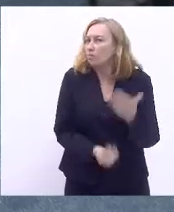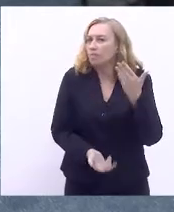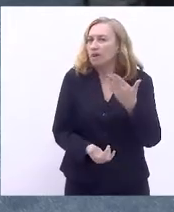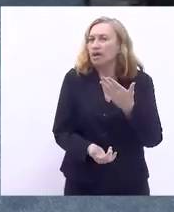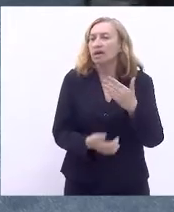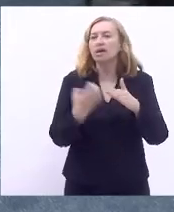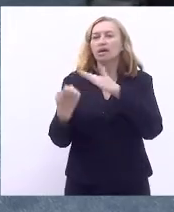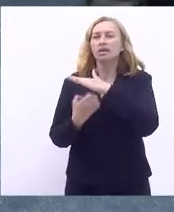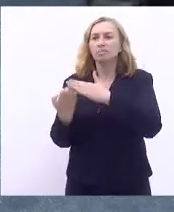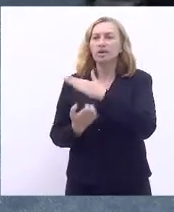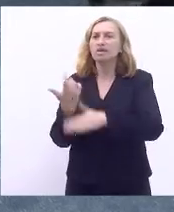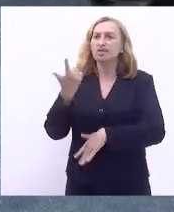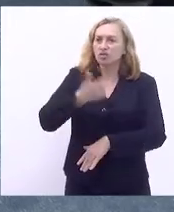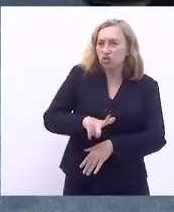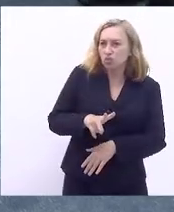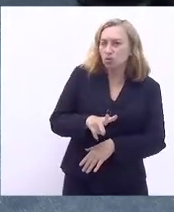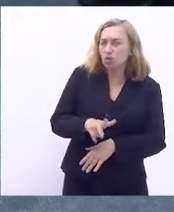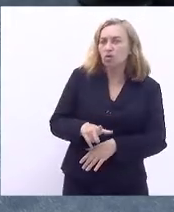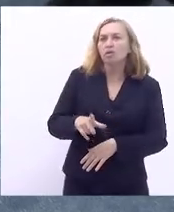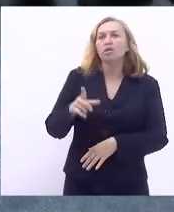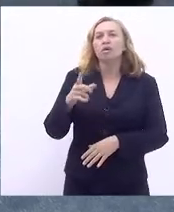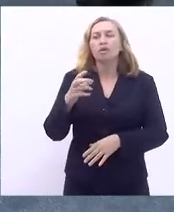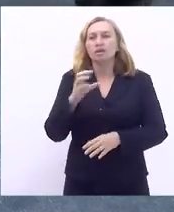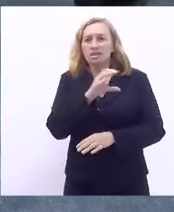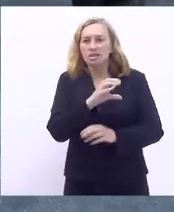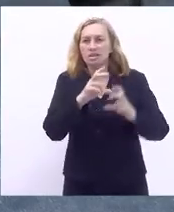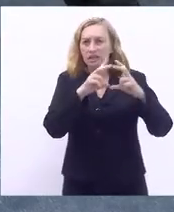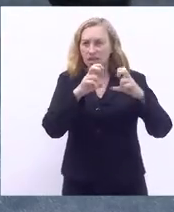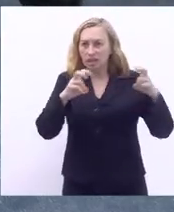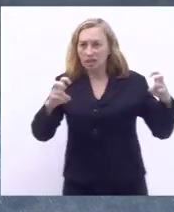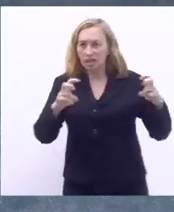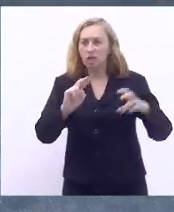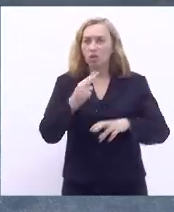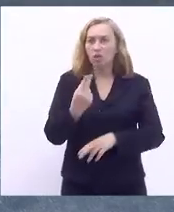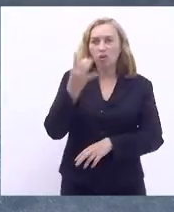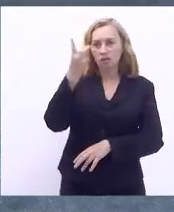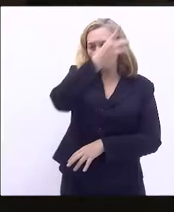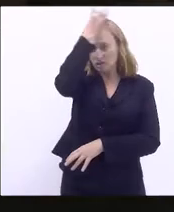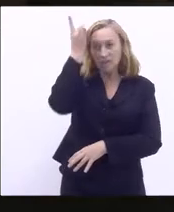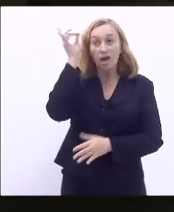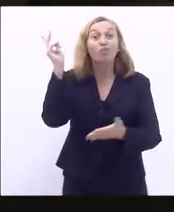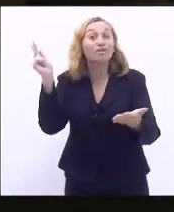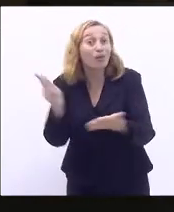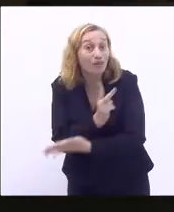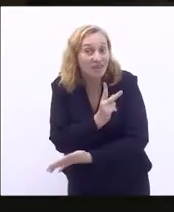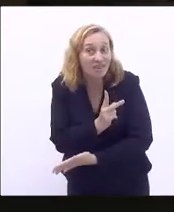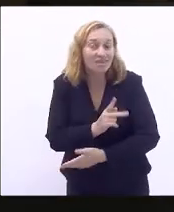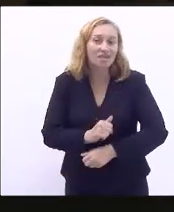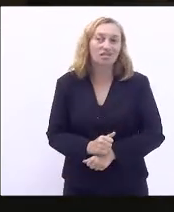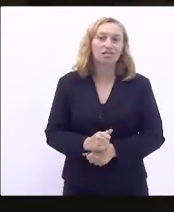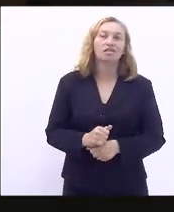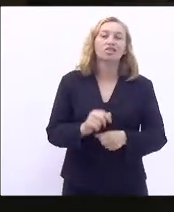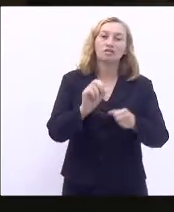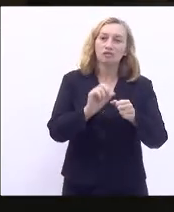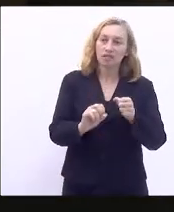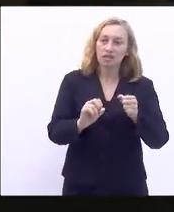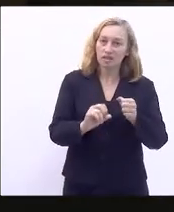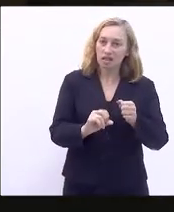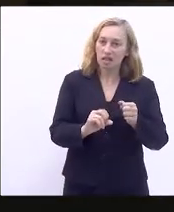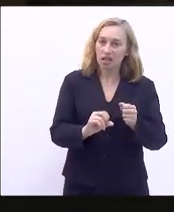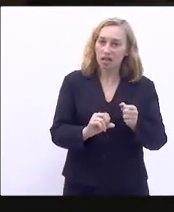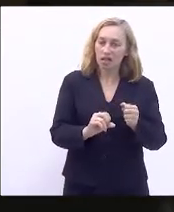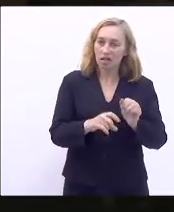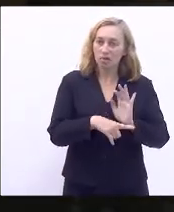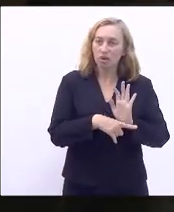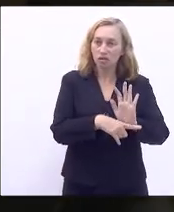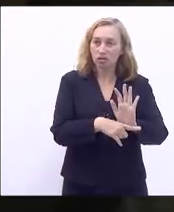empresas novamente para Santa Catarina, Espírito Santo? Mas é isso que está acontecendo. Aqui foi feito um benefício para a